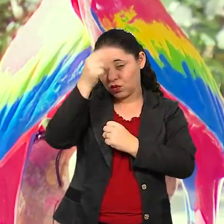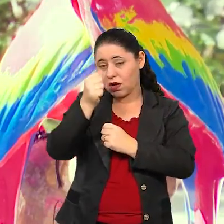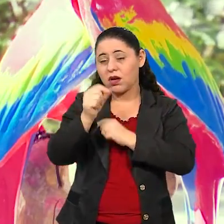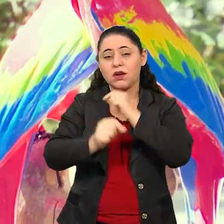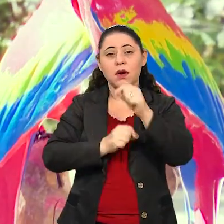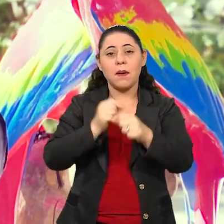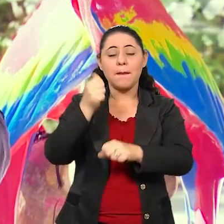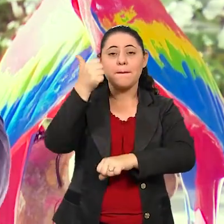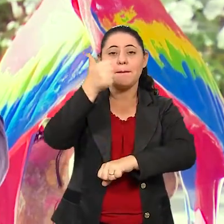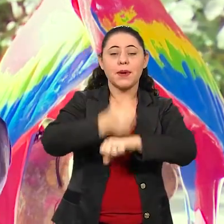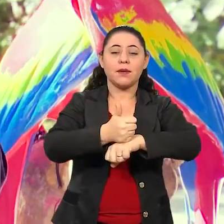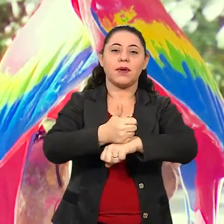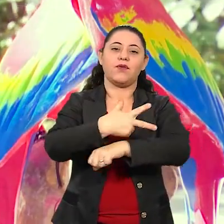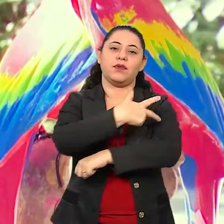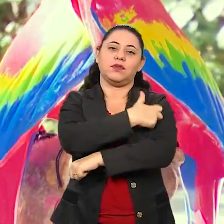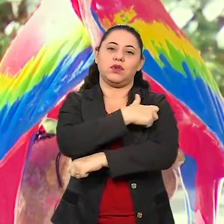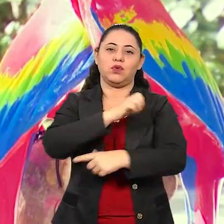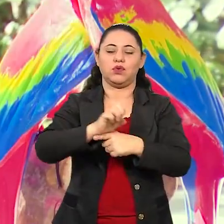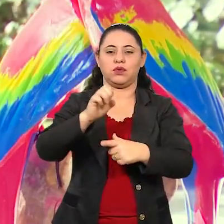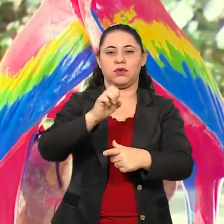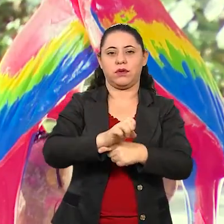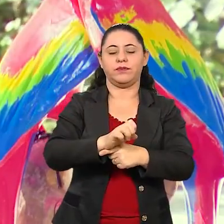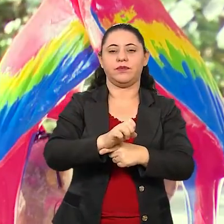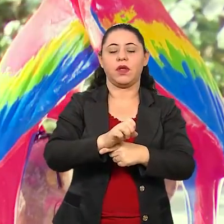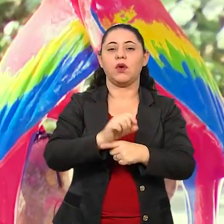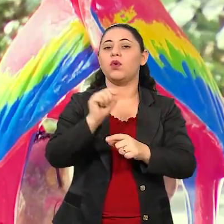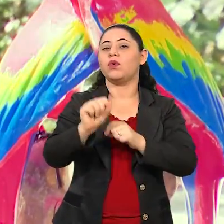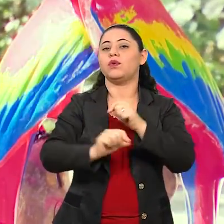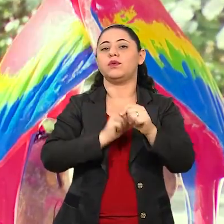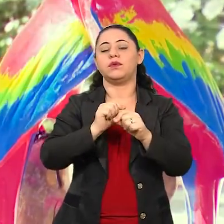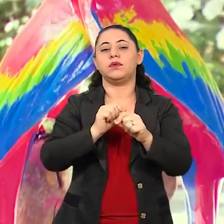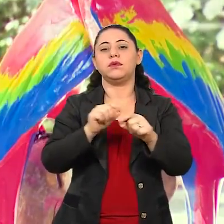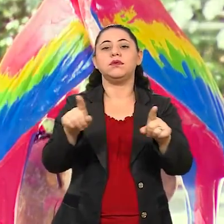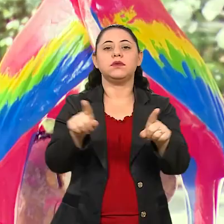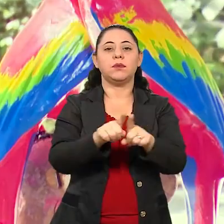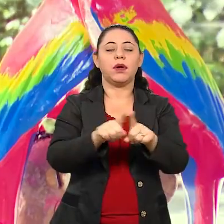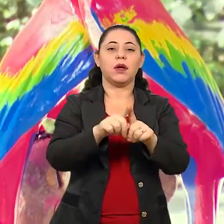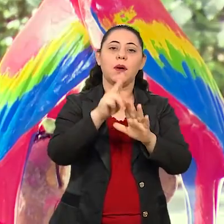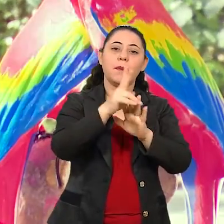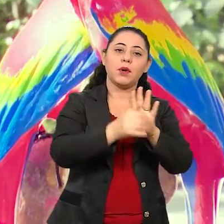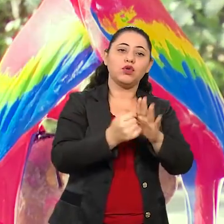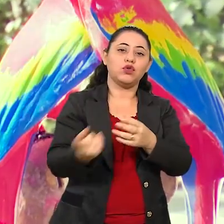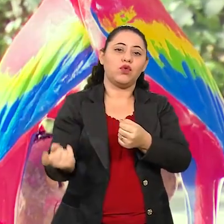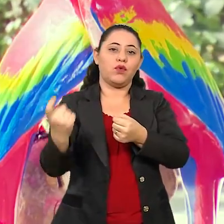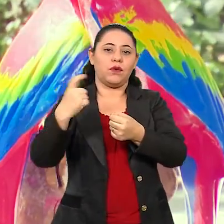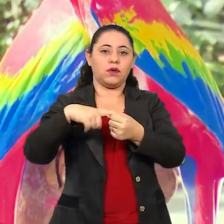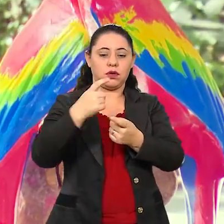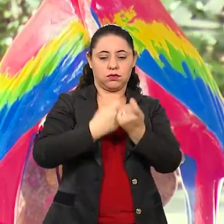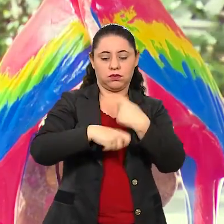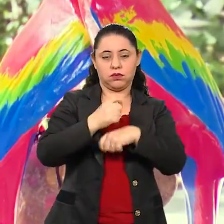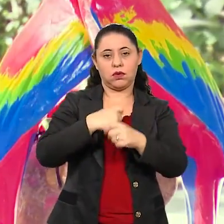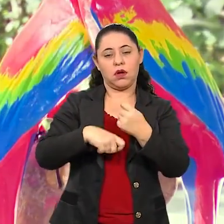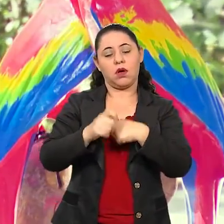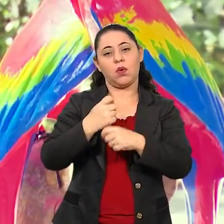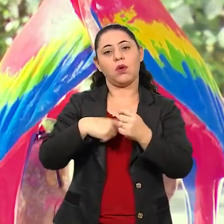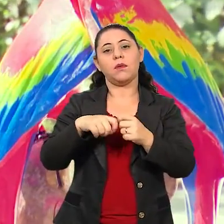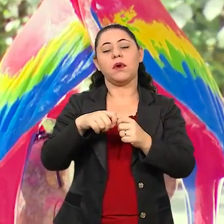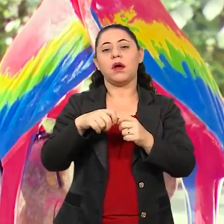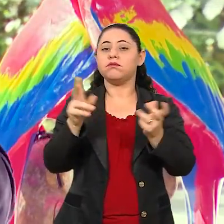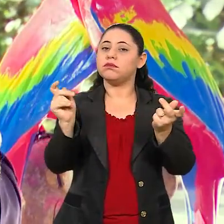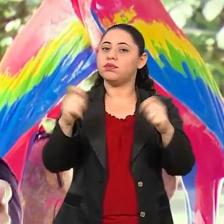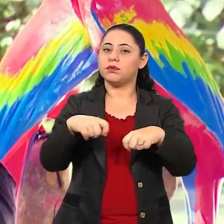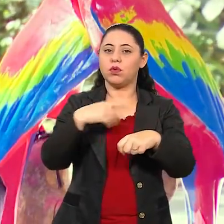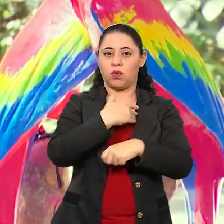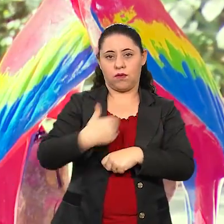aconteceu Mato Grosso o primeiro em vacinação foi um dos primeiros a sair principalmente com os programas de retomada porque